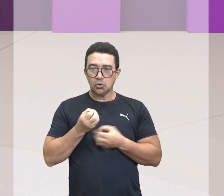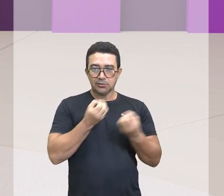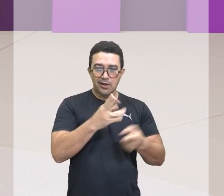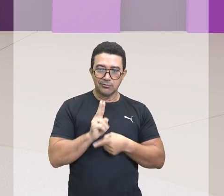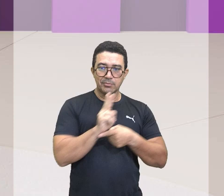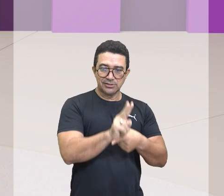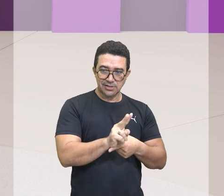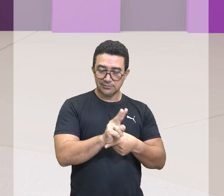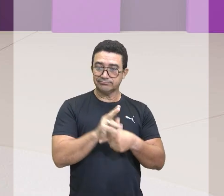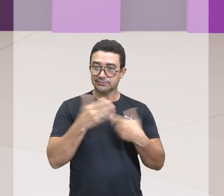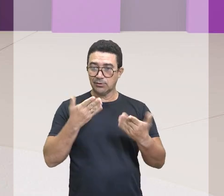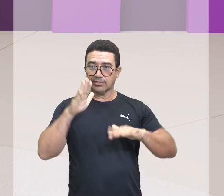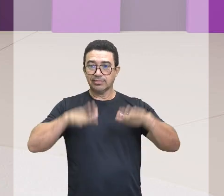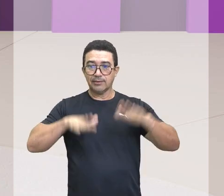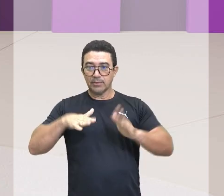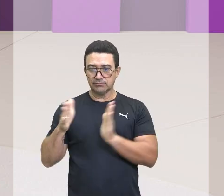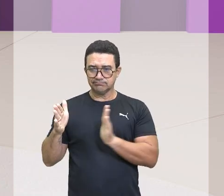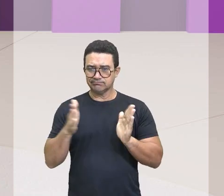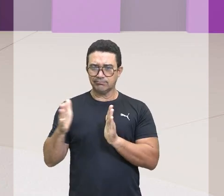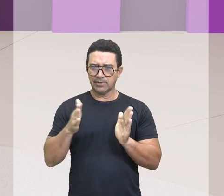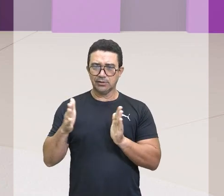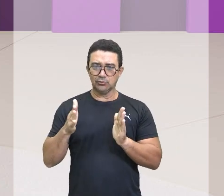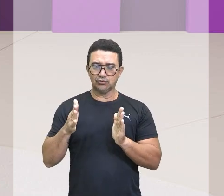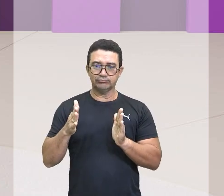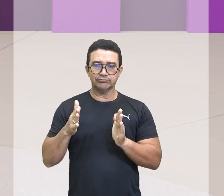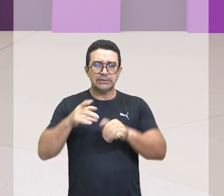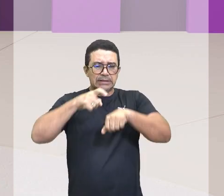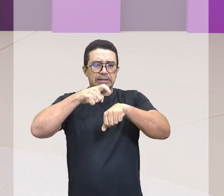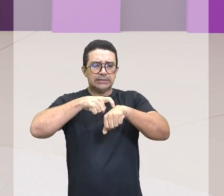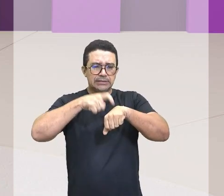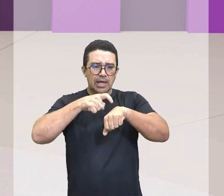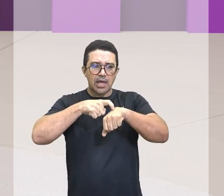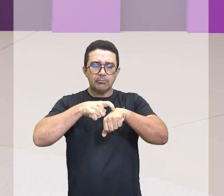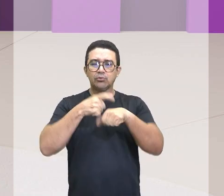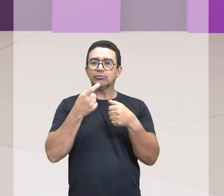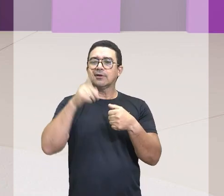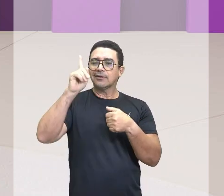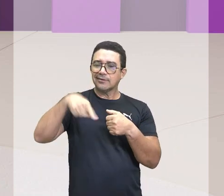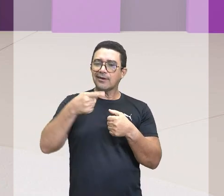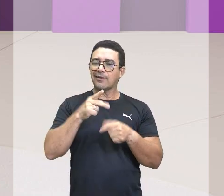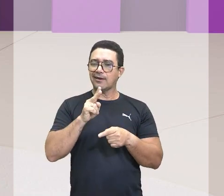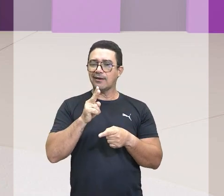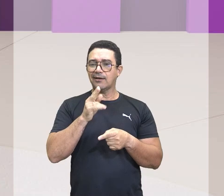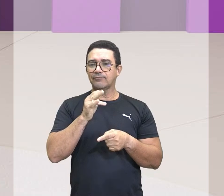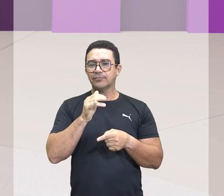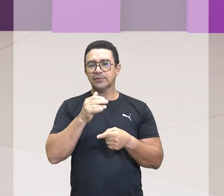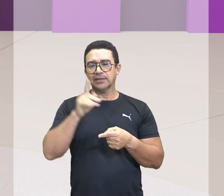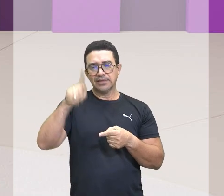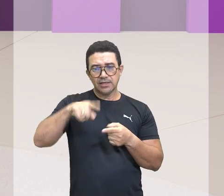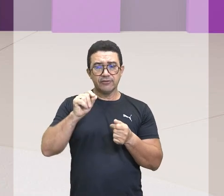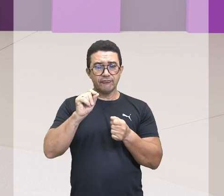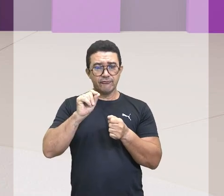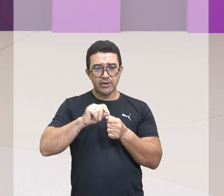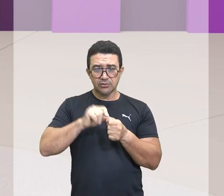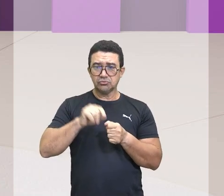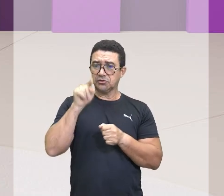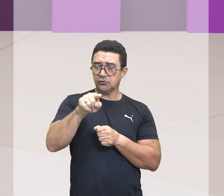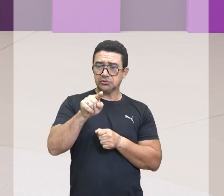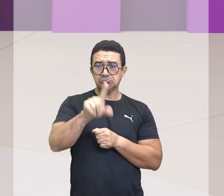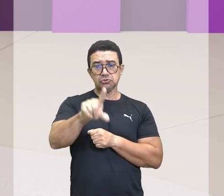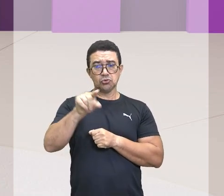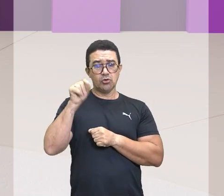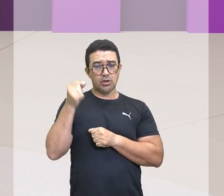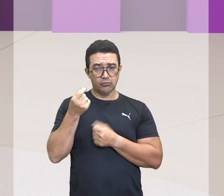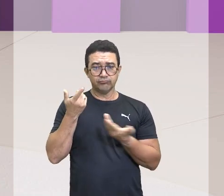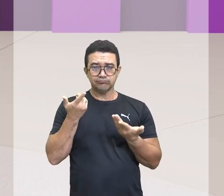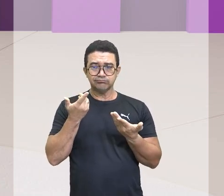E também depende do período, o tempo em que está sendo feita, né, em que você decidiu fazer